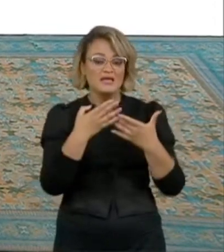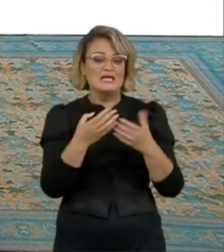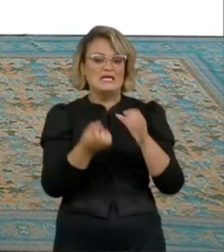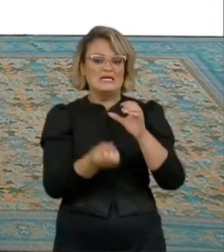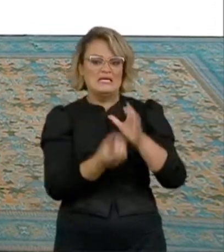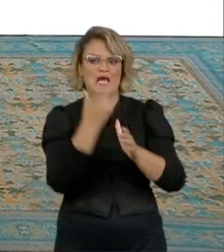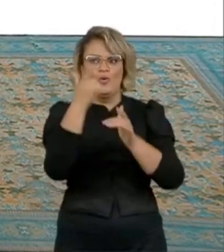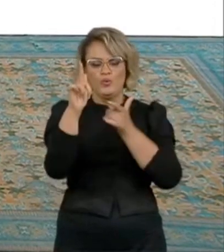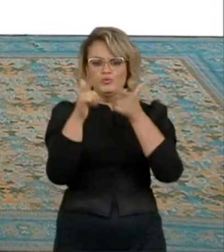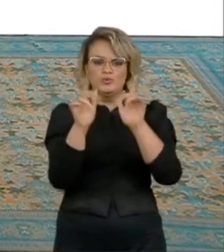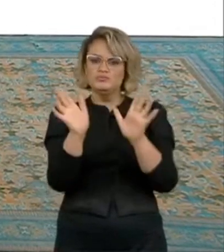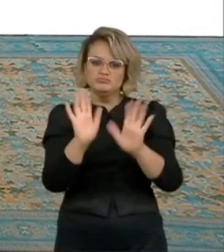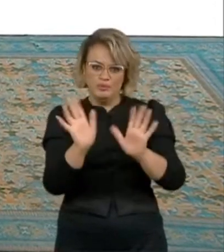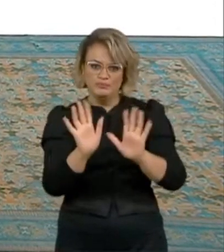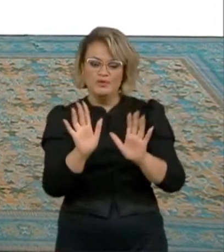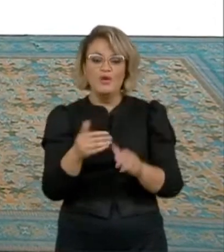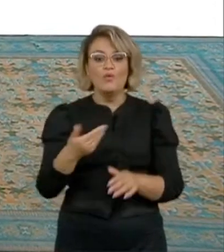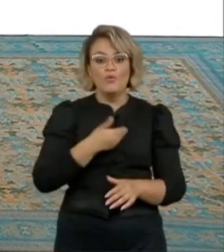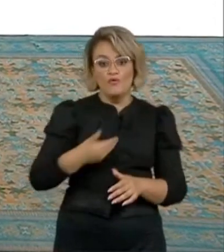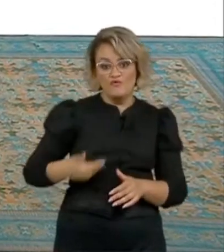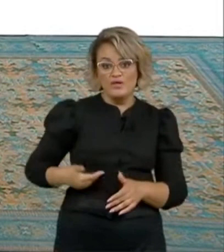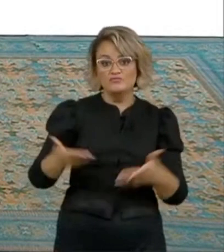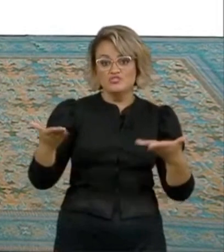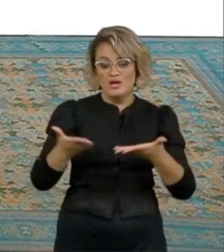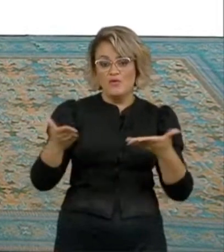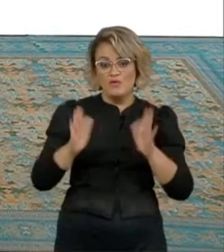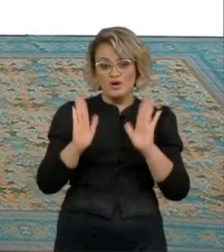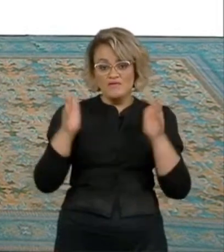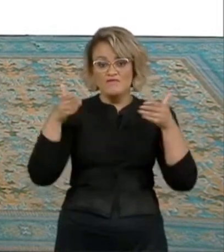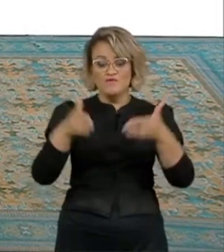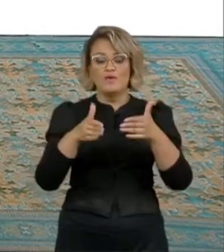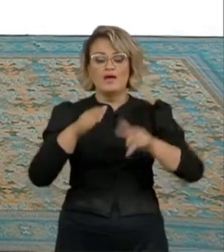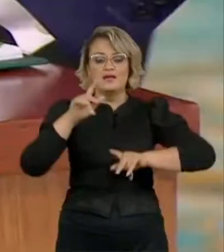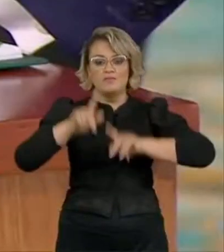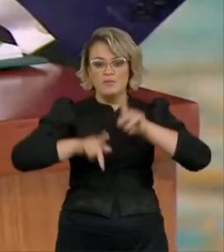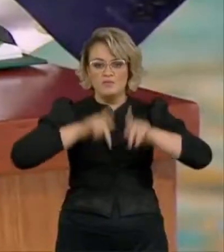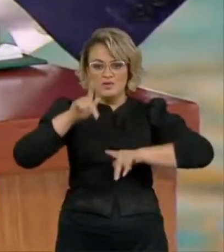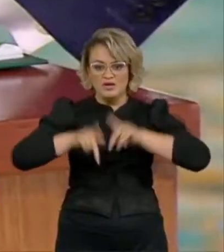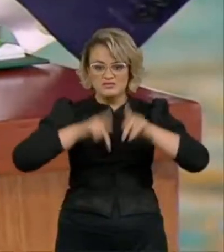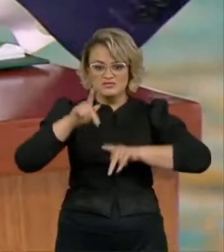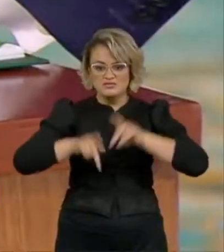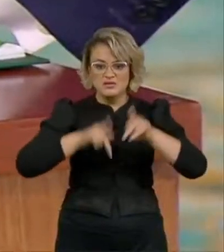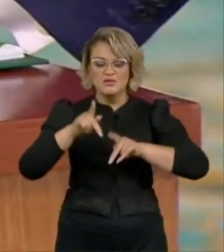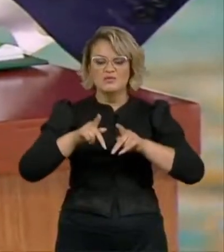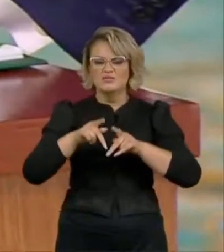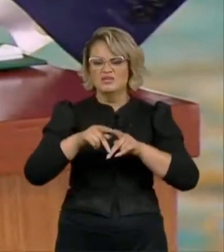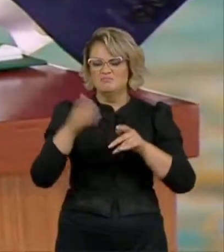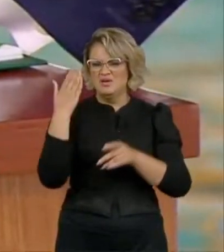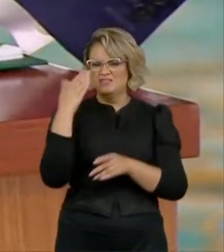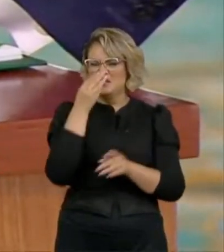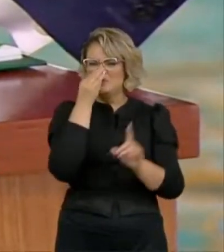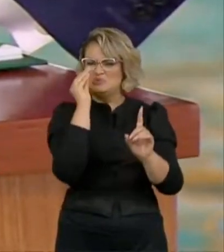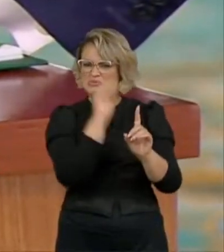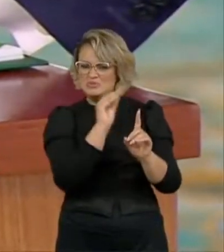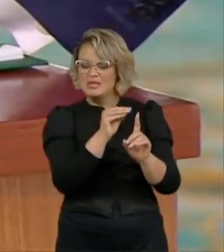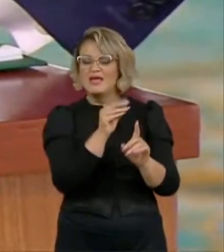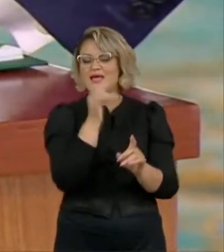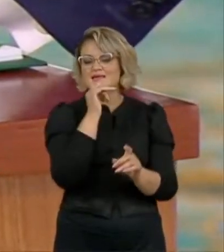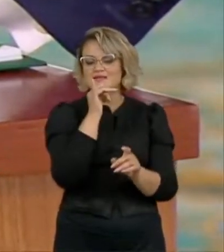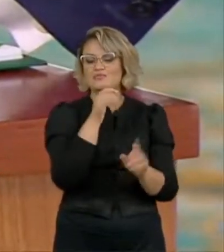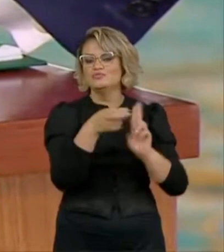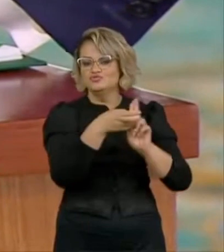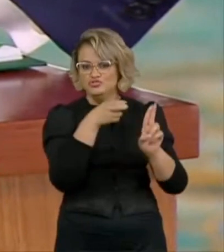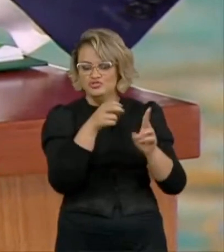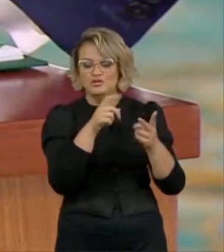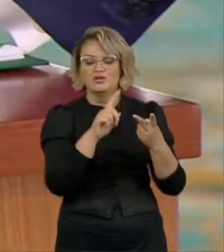de cargos novos o novo governo dará prioridade à população historicamente ignoradas como os povos